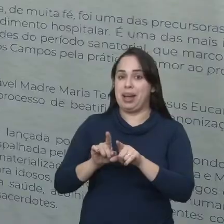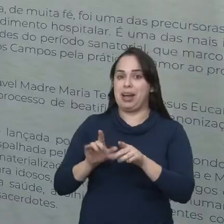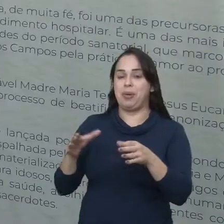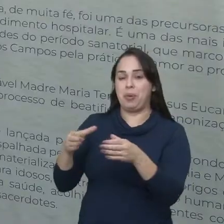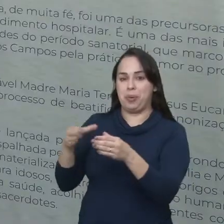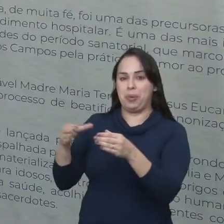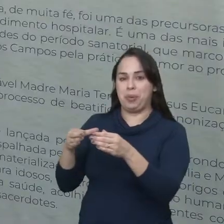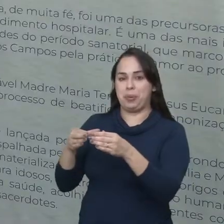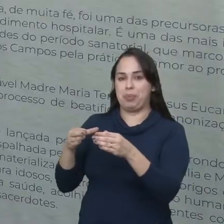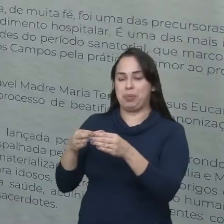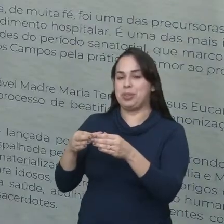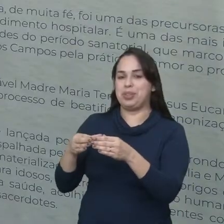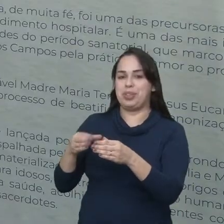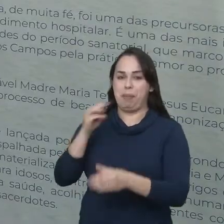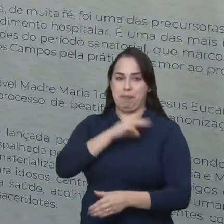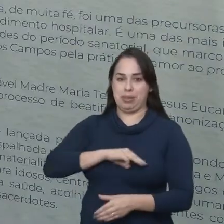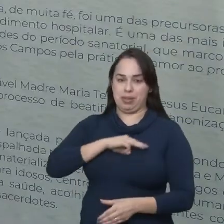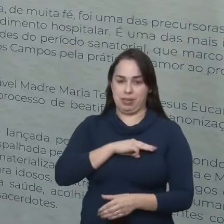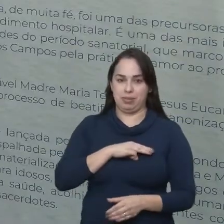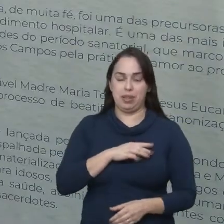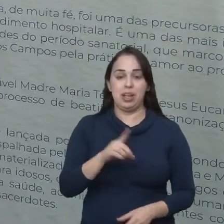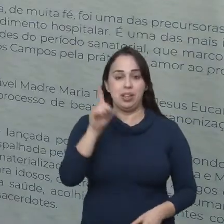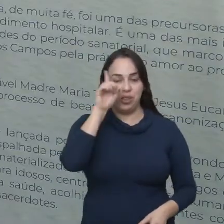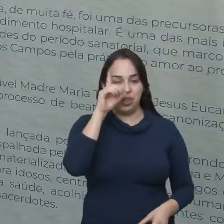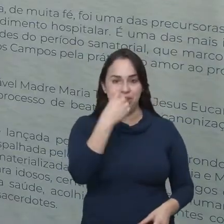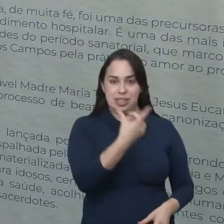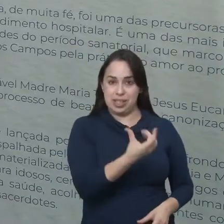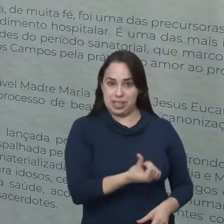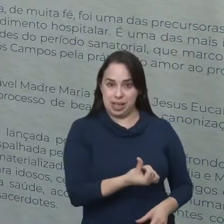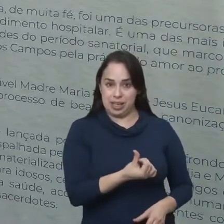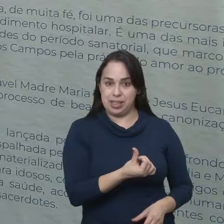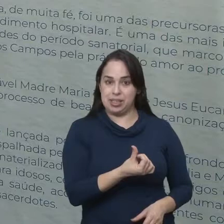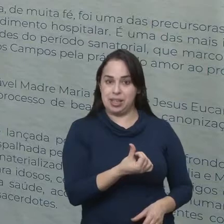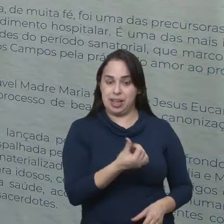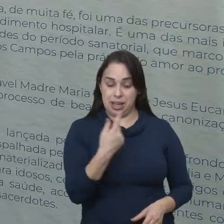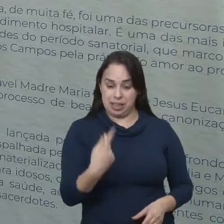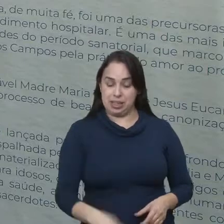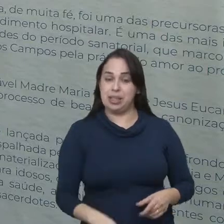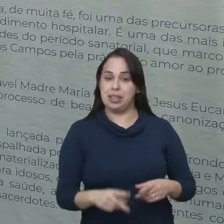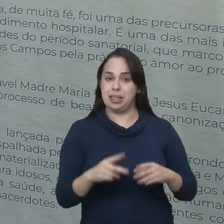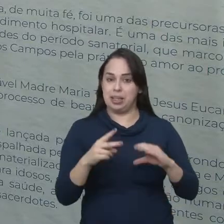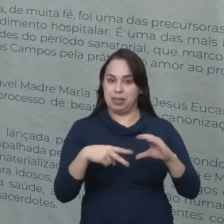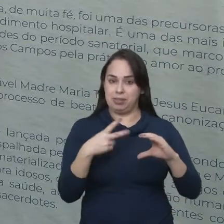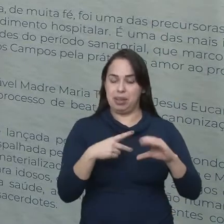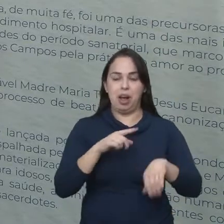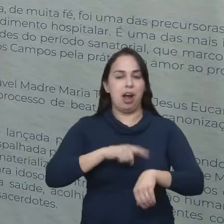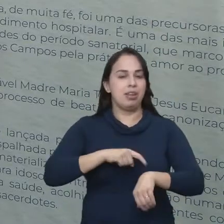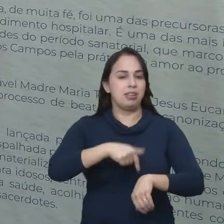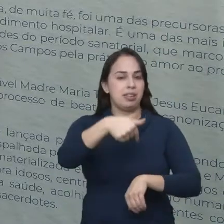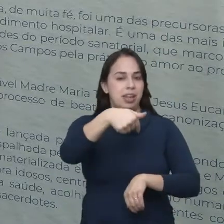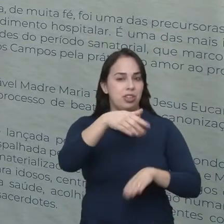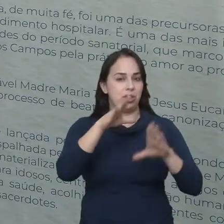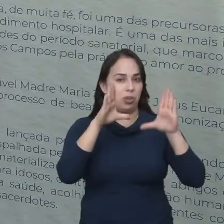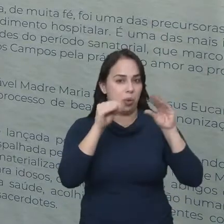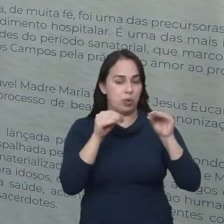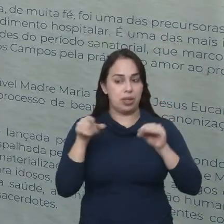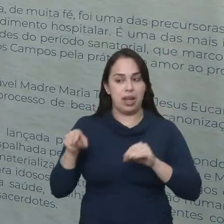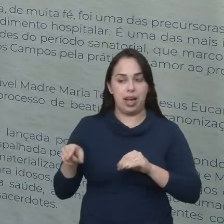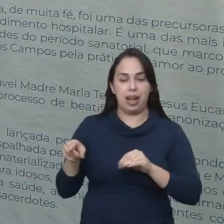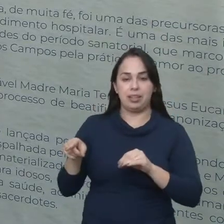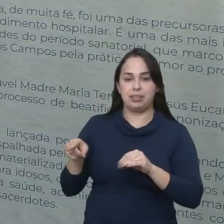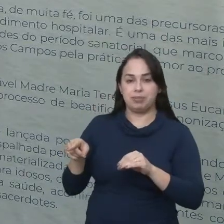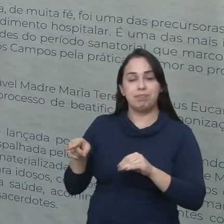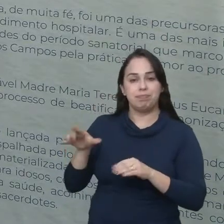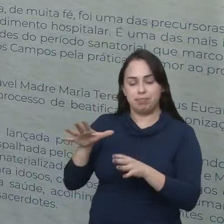missionárias. Dia 16, no plenário, aqui da Câmara Municipal, às 19 horas, elas vão estar